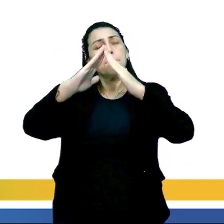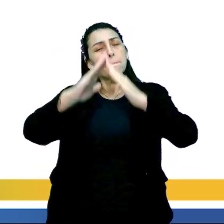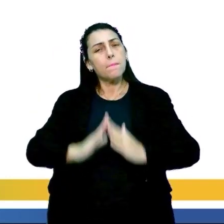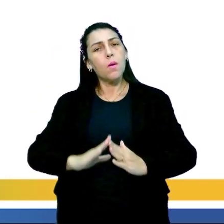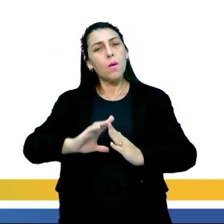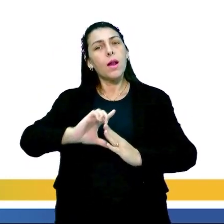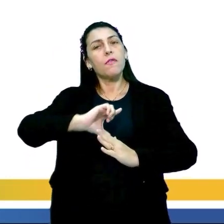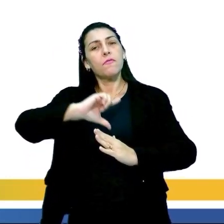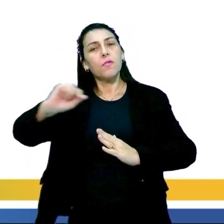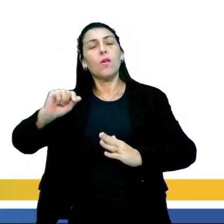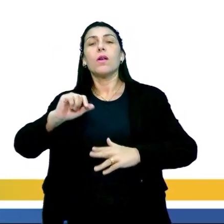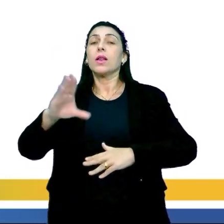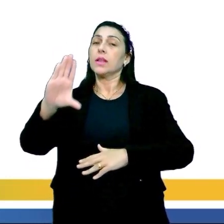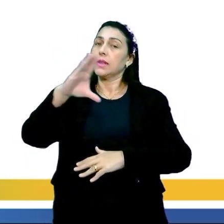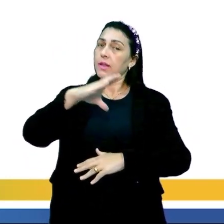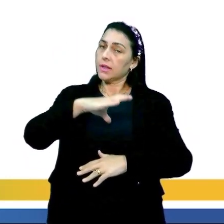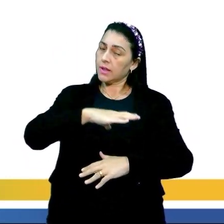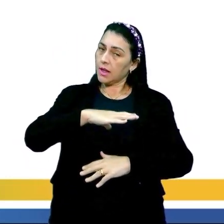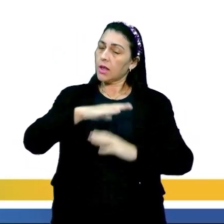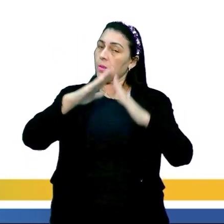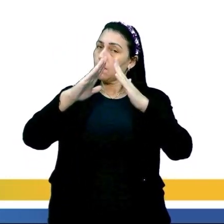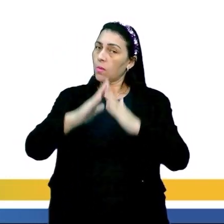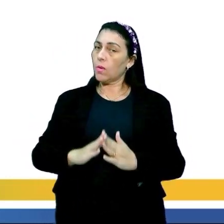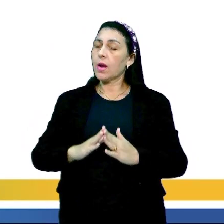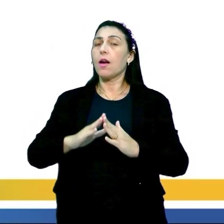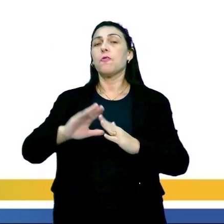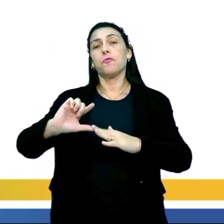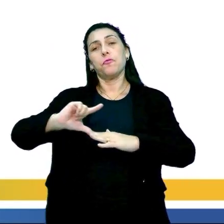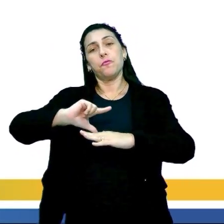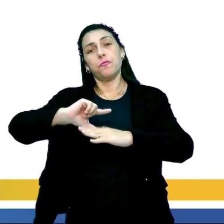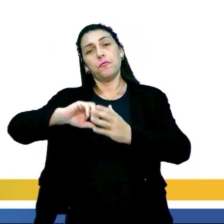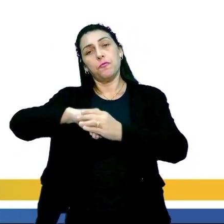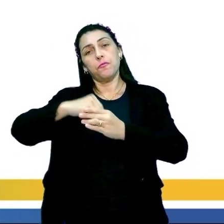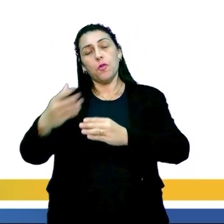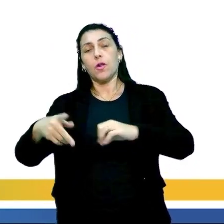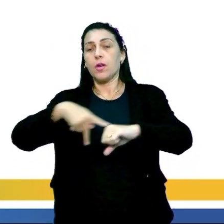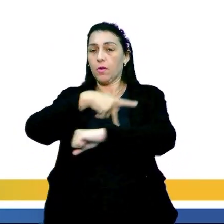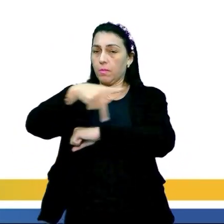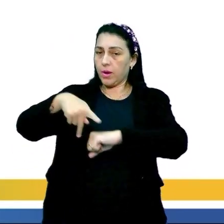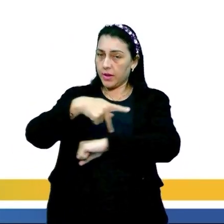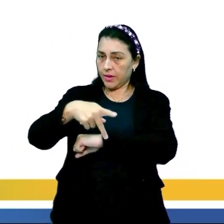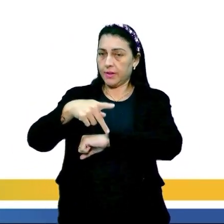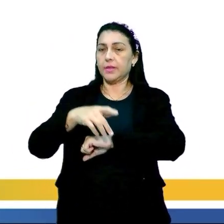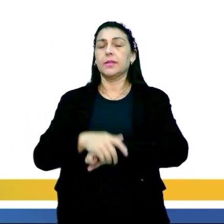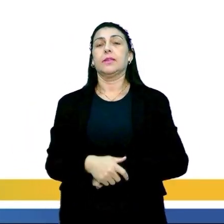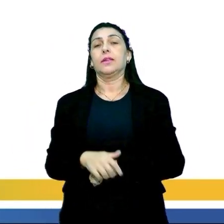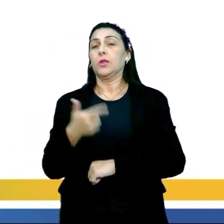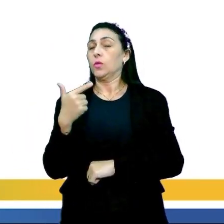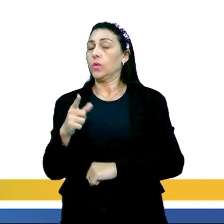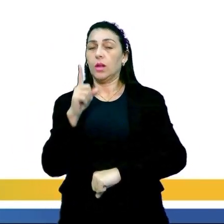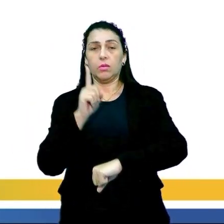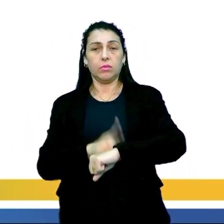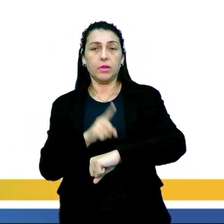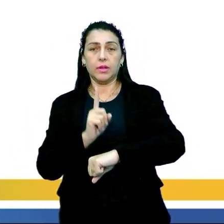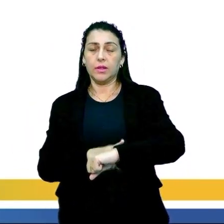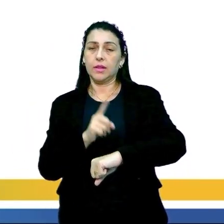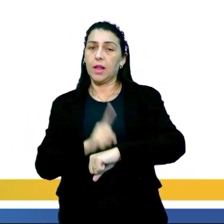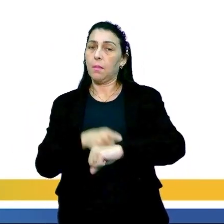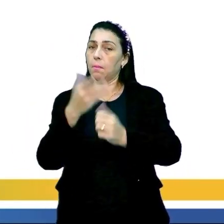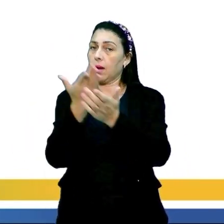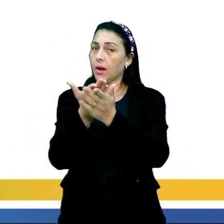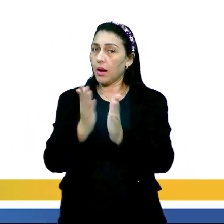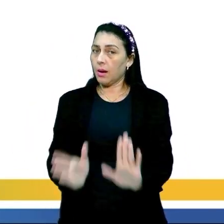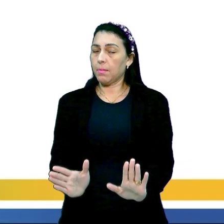morar fora da sua cidade, quando alguém vai morar fora do seu país, né? Elas são definitivas, elas não têm um tempo